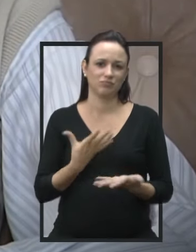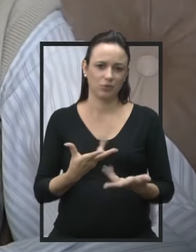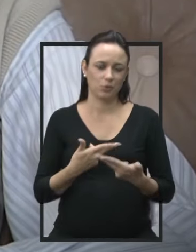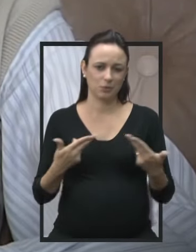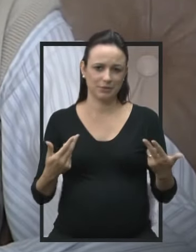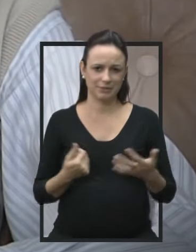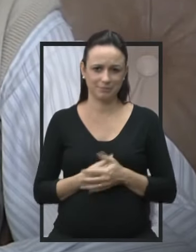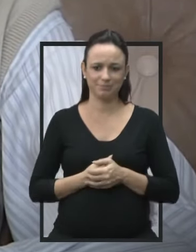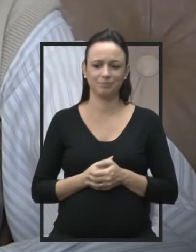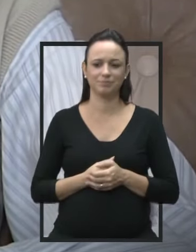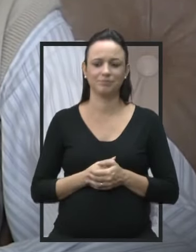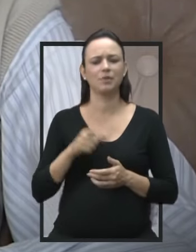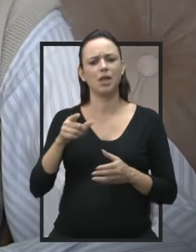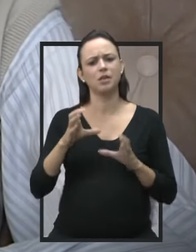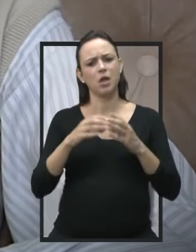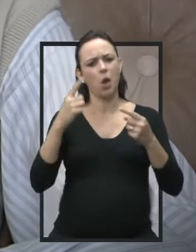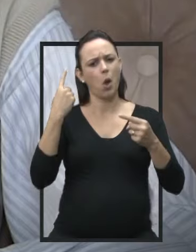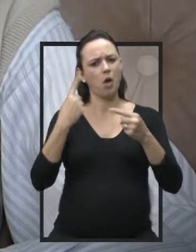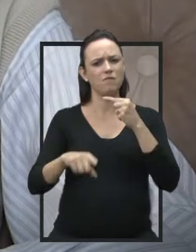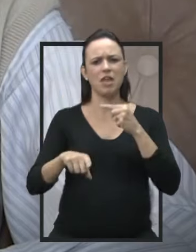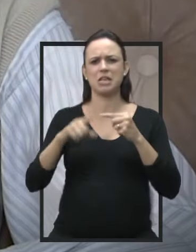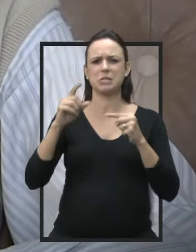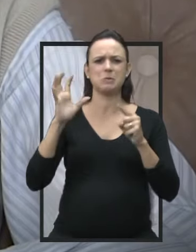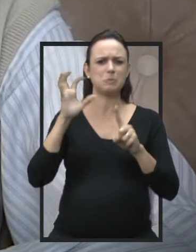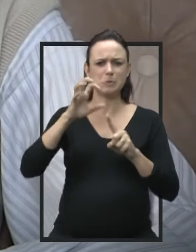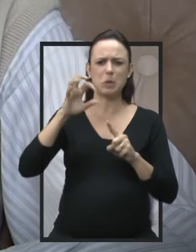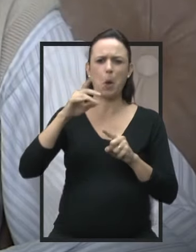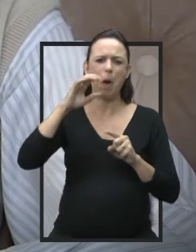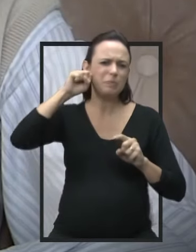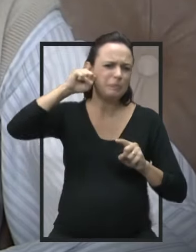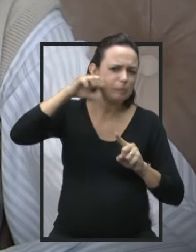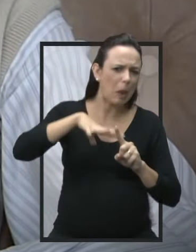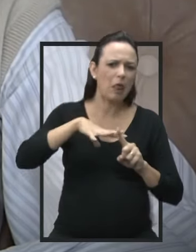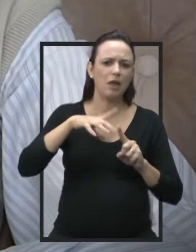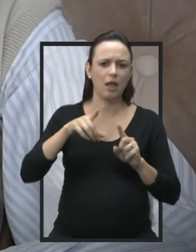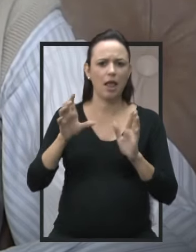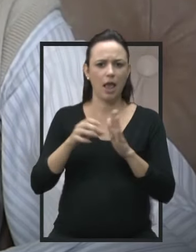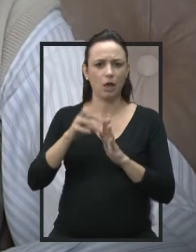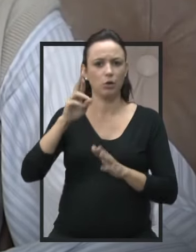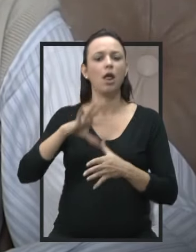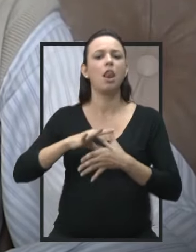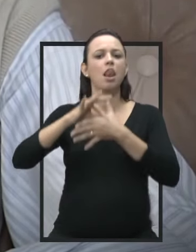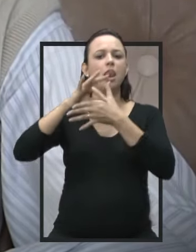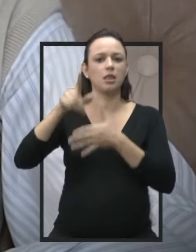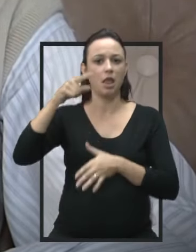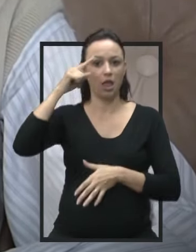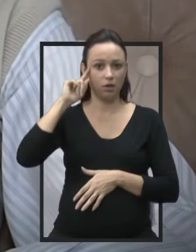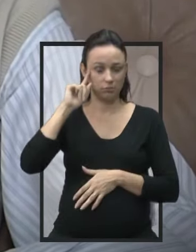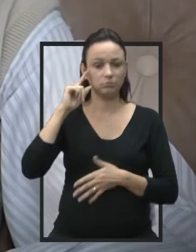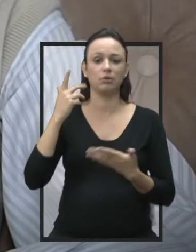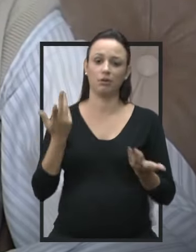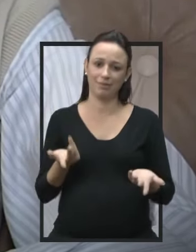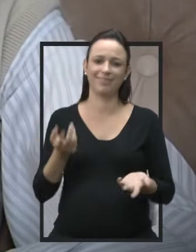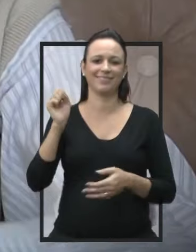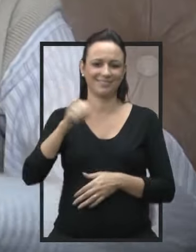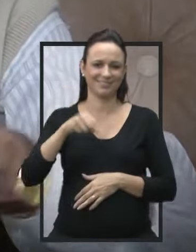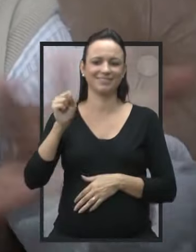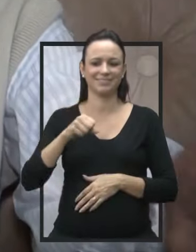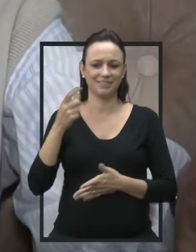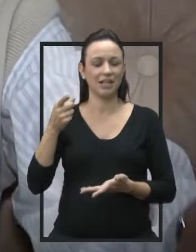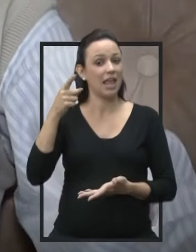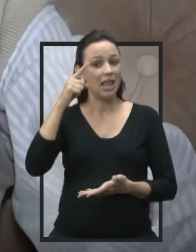de coisas. E essa oposição violenta vinha do grupo do Zezinho, liderado por Zezinho Magalhães? Sem dúvida nenhuma. Ele queria tirar